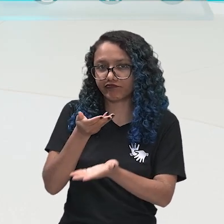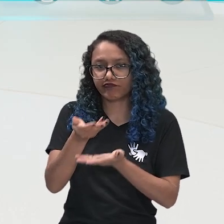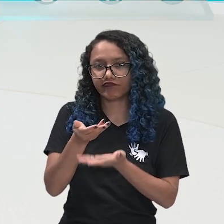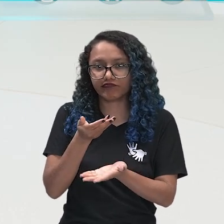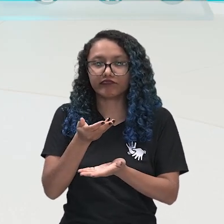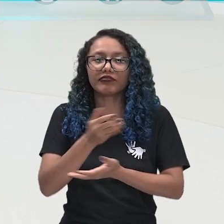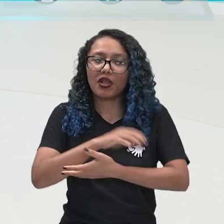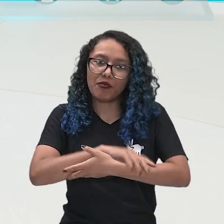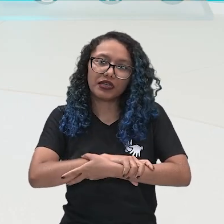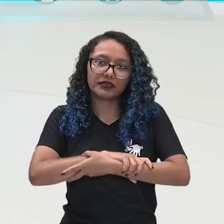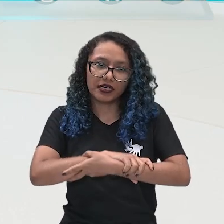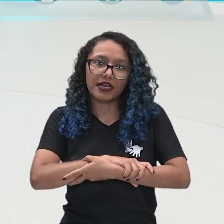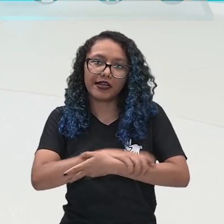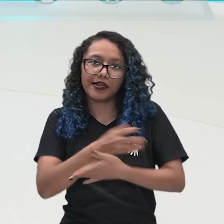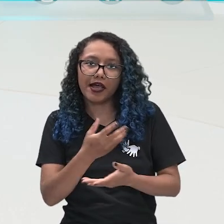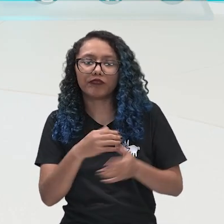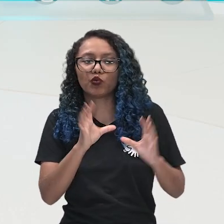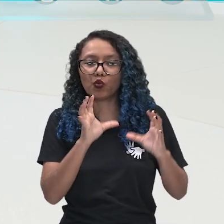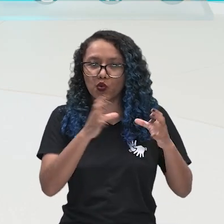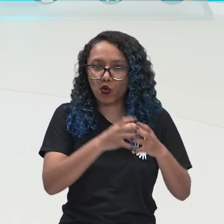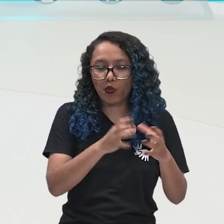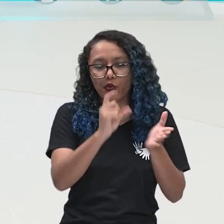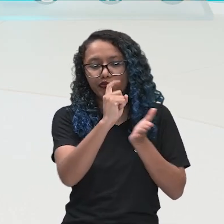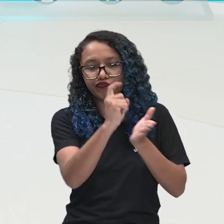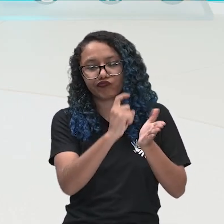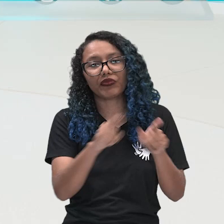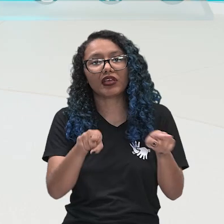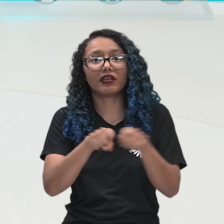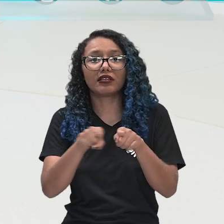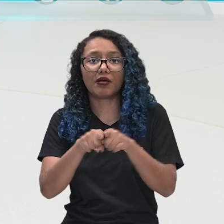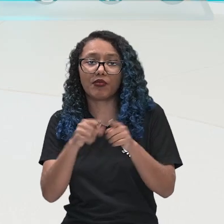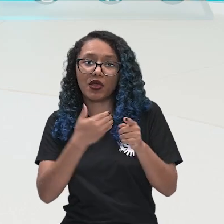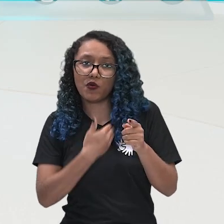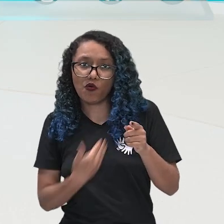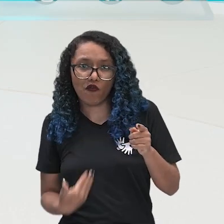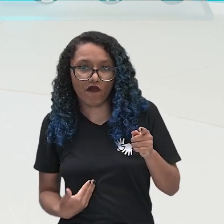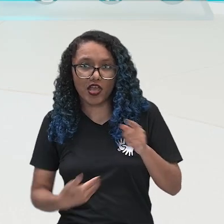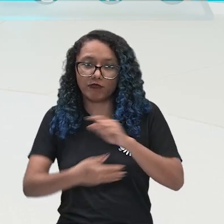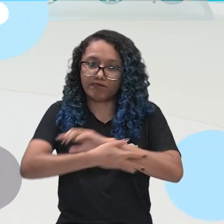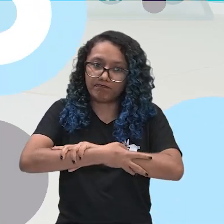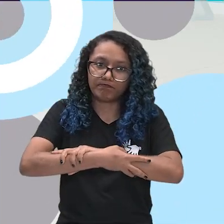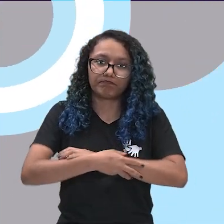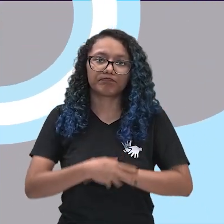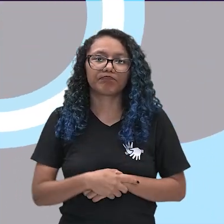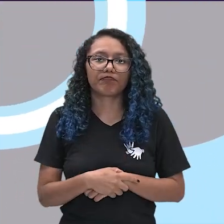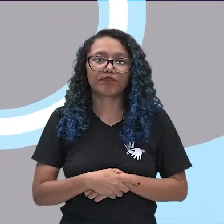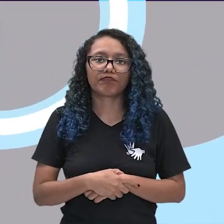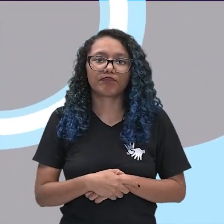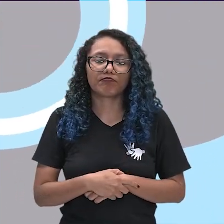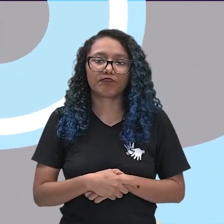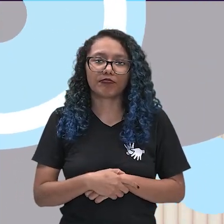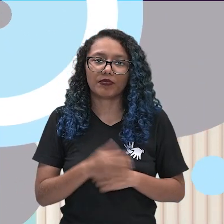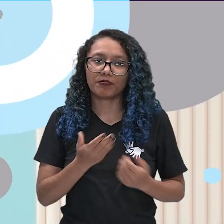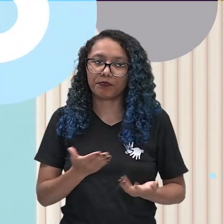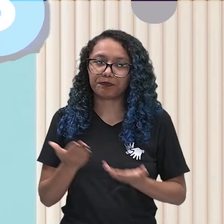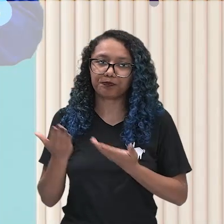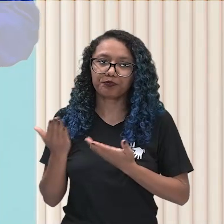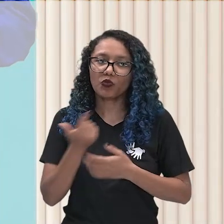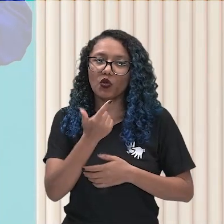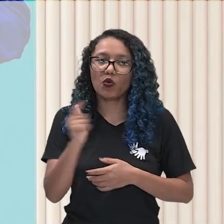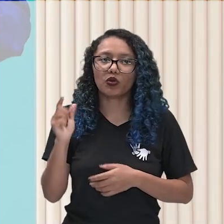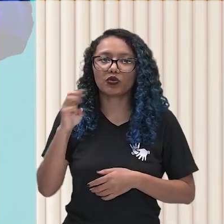o Estado, e trazer para cá. E aí nós temos o quê? O mural do festival,